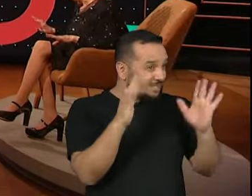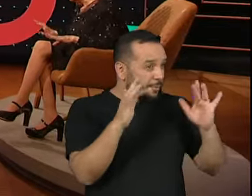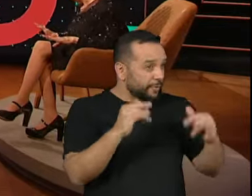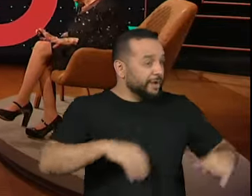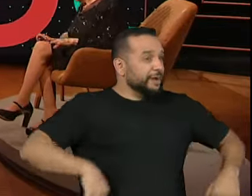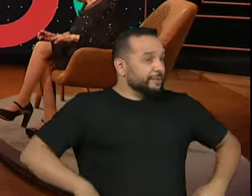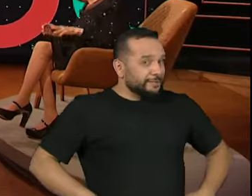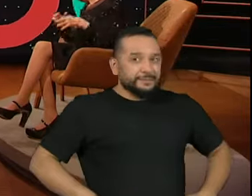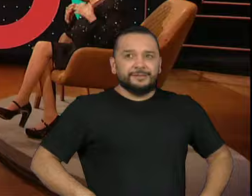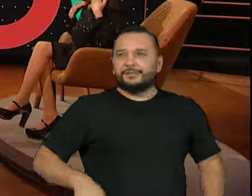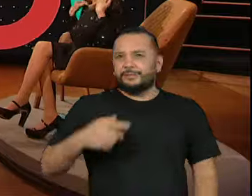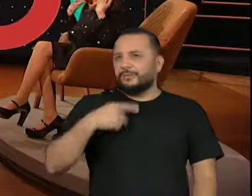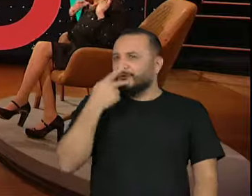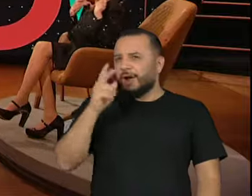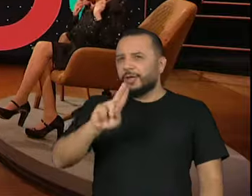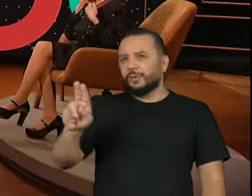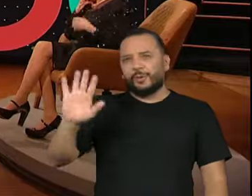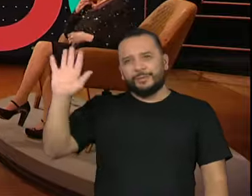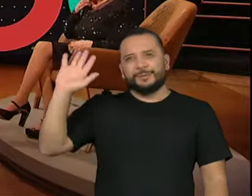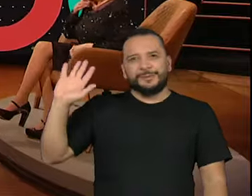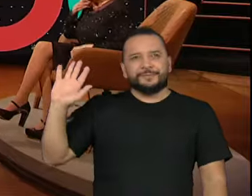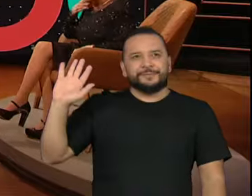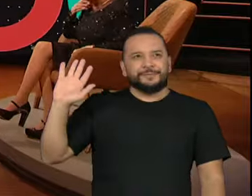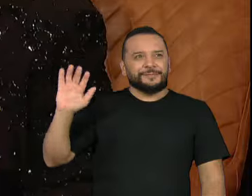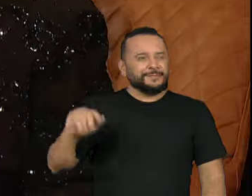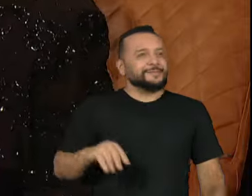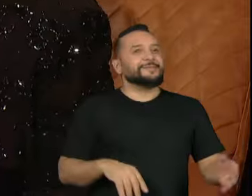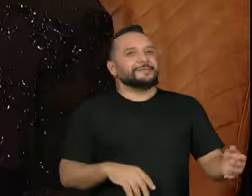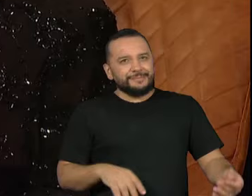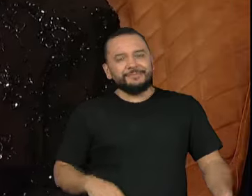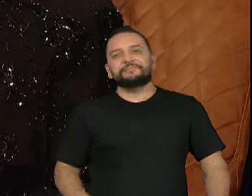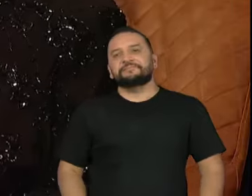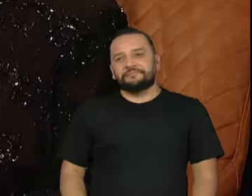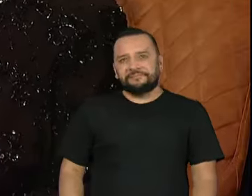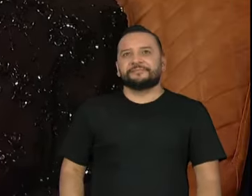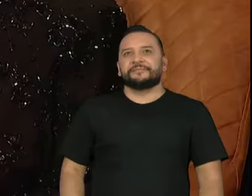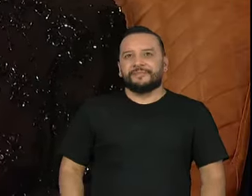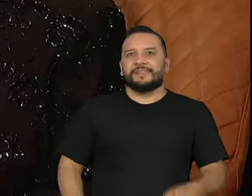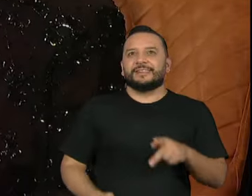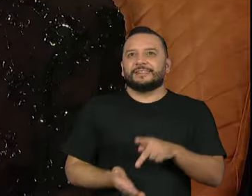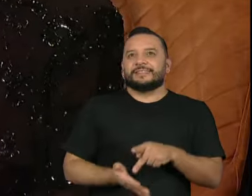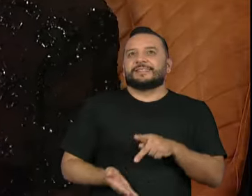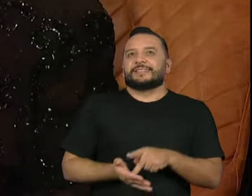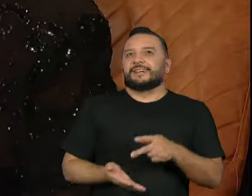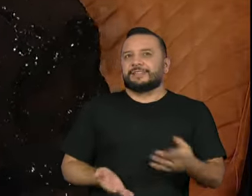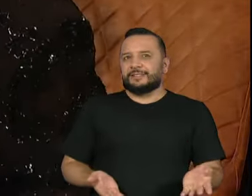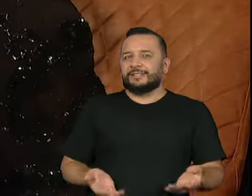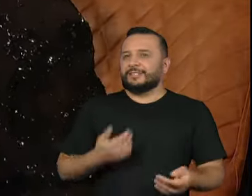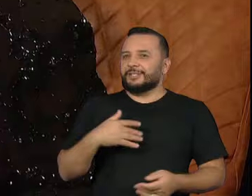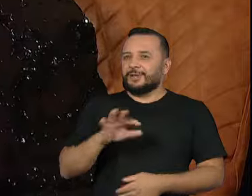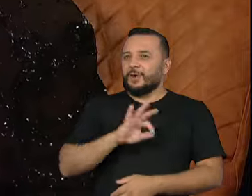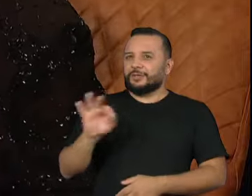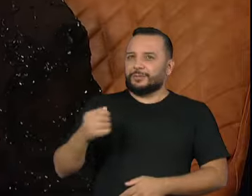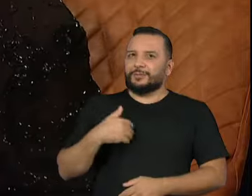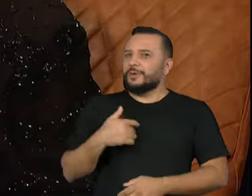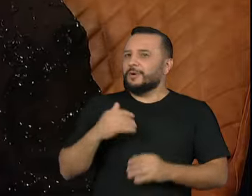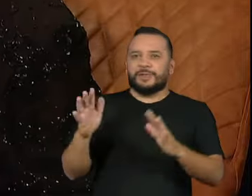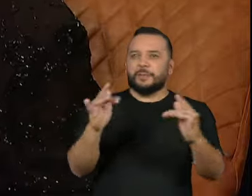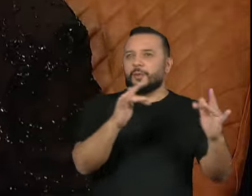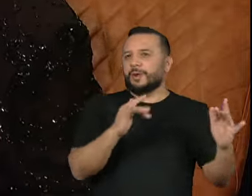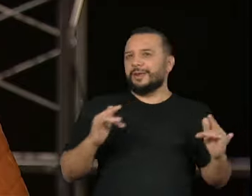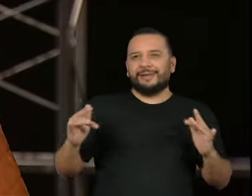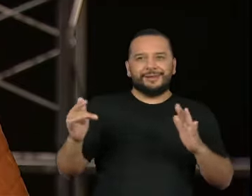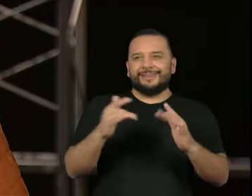dizer o nome deles. Né? Mexeriqueira que só ela, viu? É muito incrível. Que ótimo, né? Eu namorei muito. Maravilhosa.